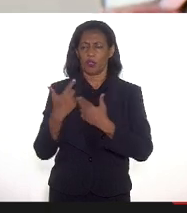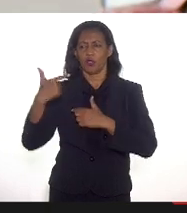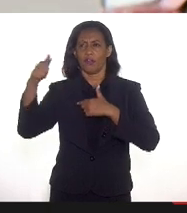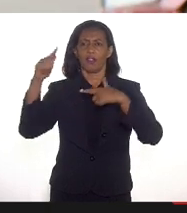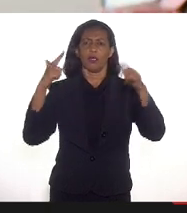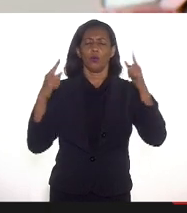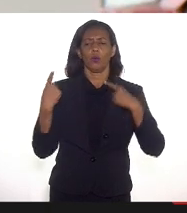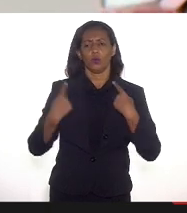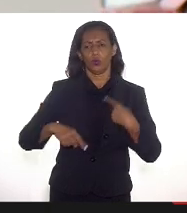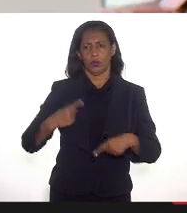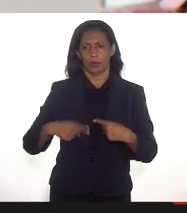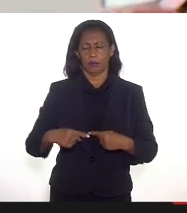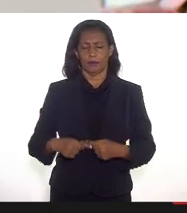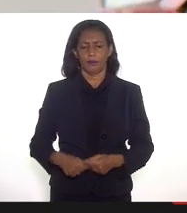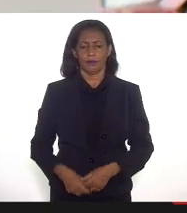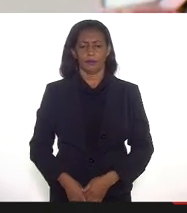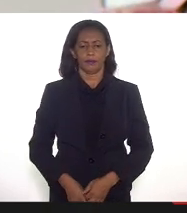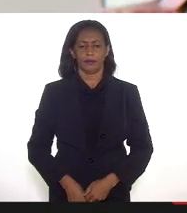debates.